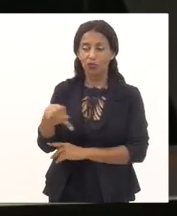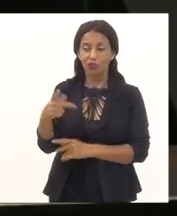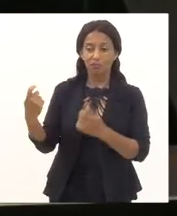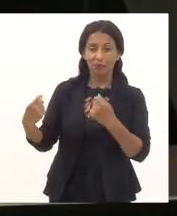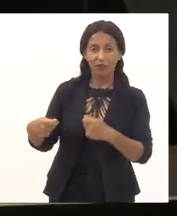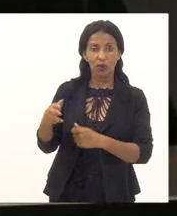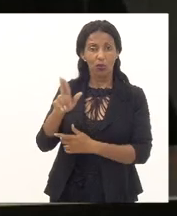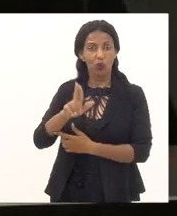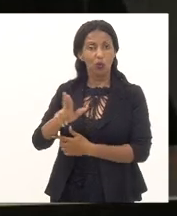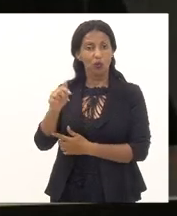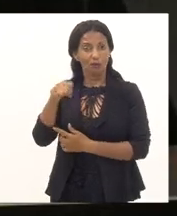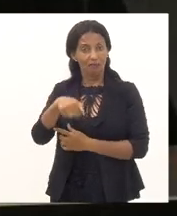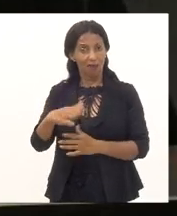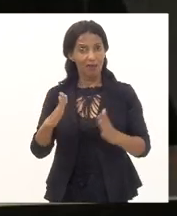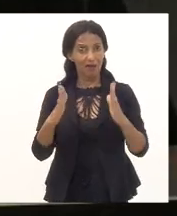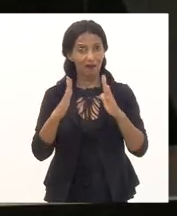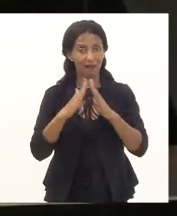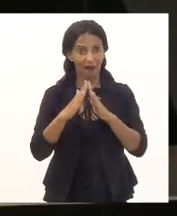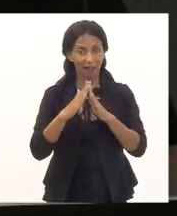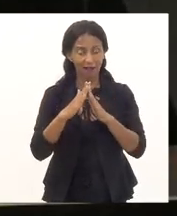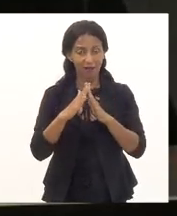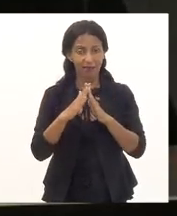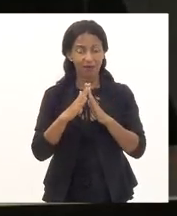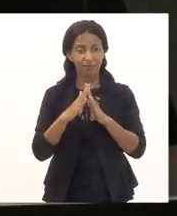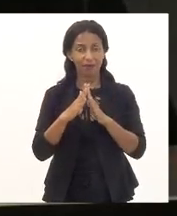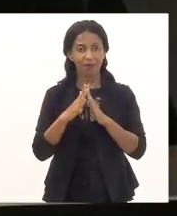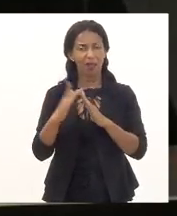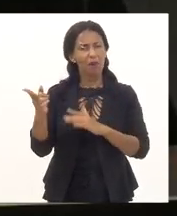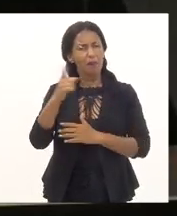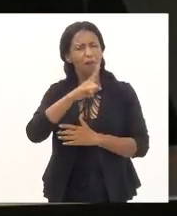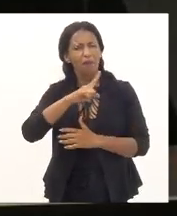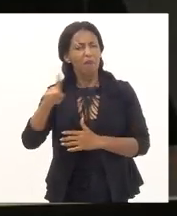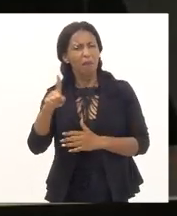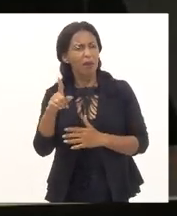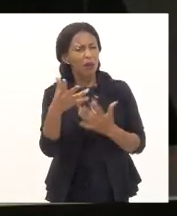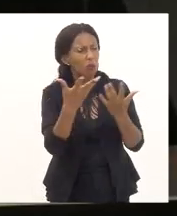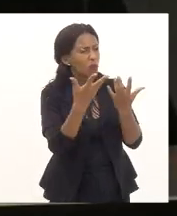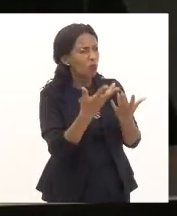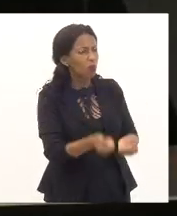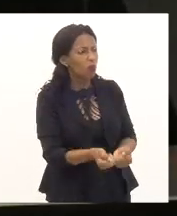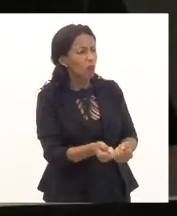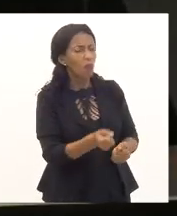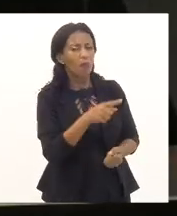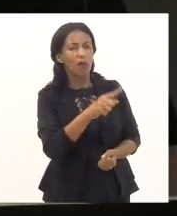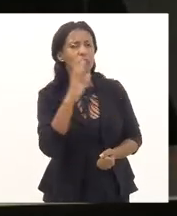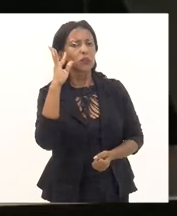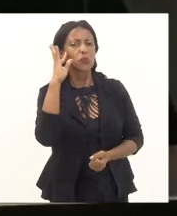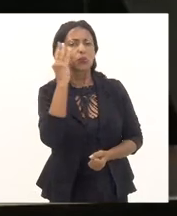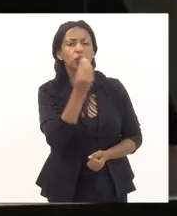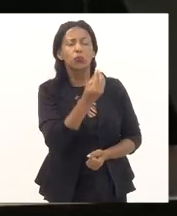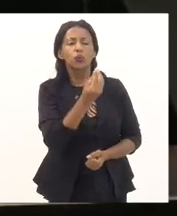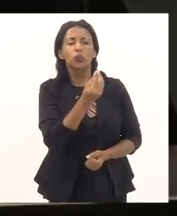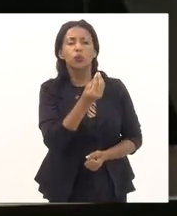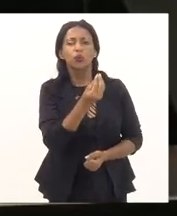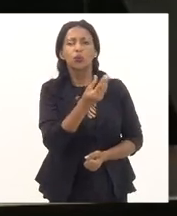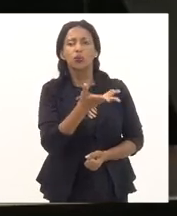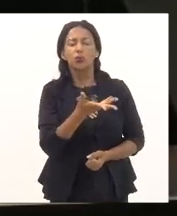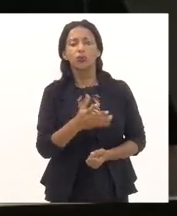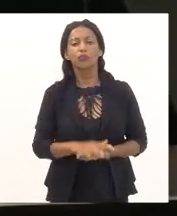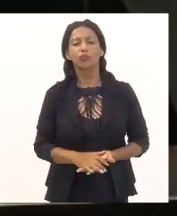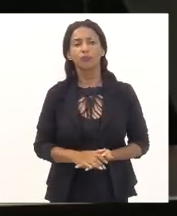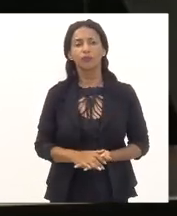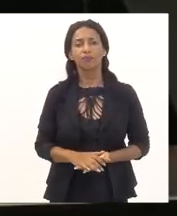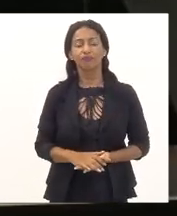deveriam usar esta casa, né, para não para se render a uma decisão